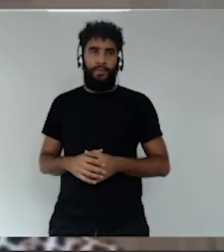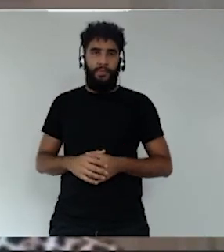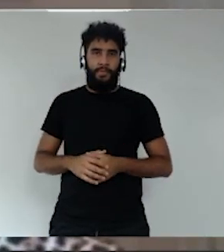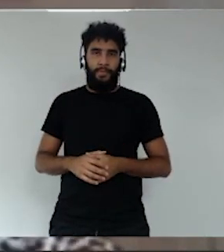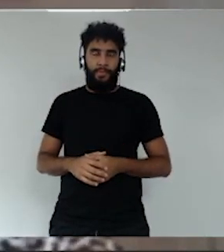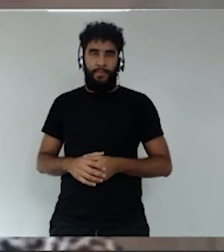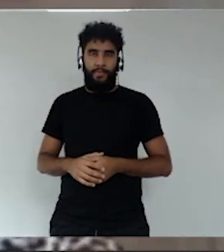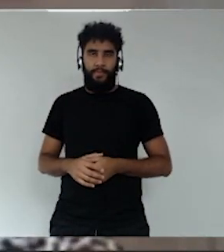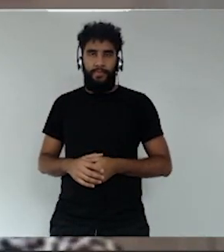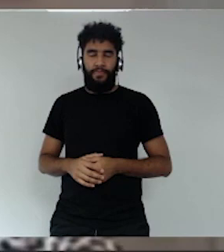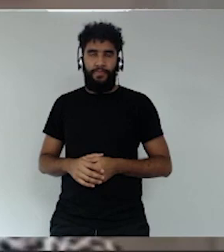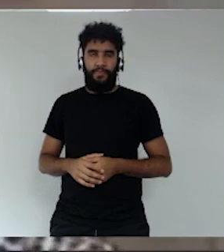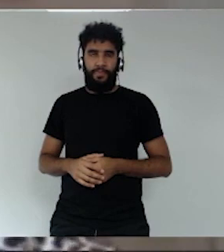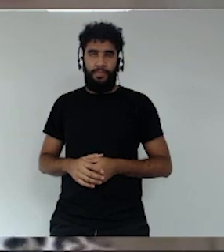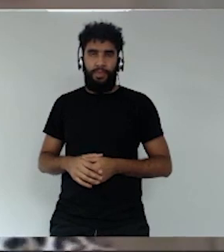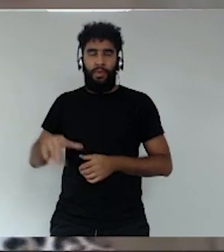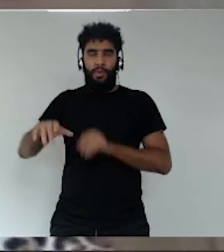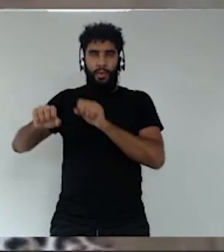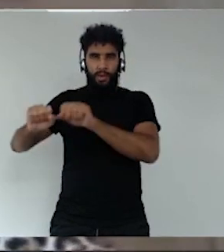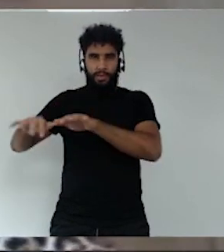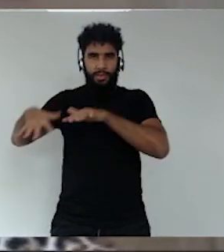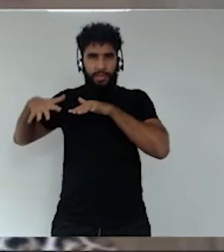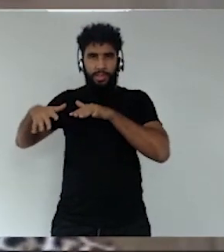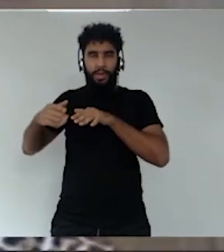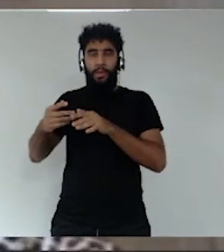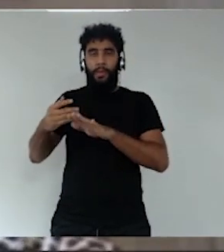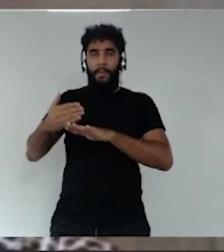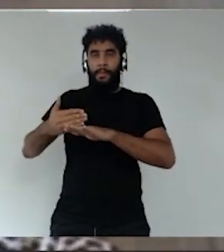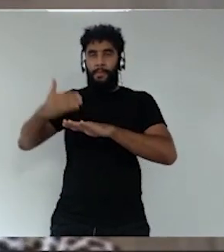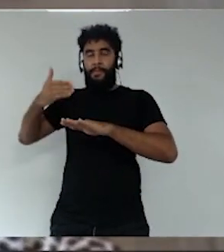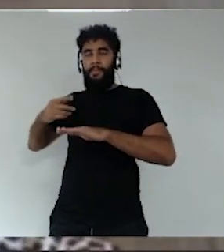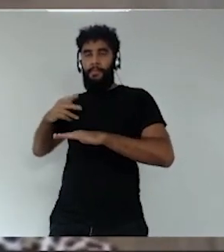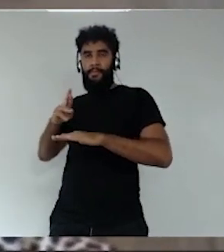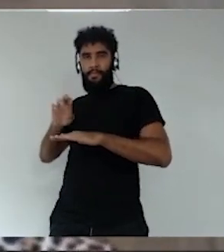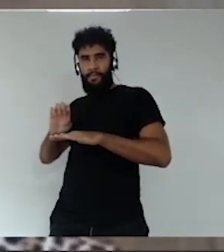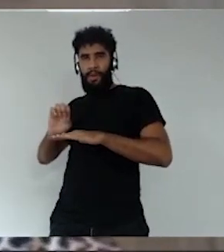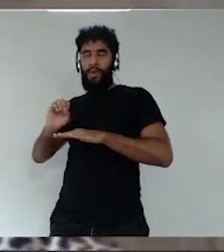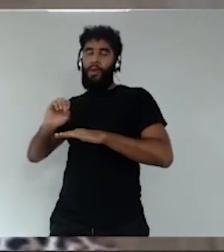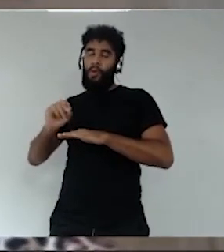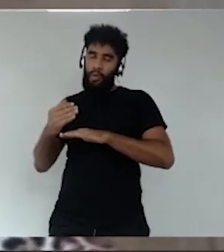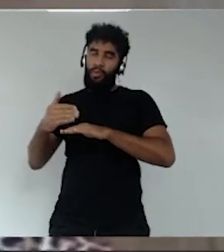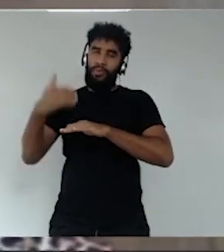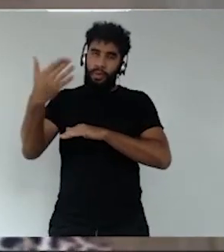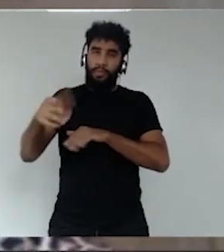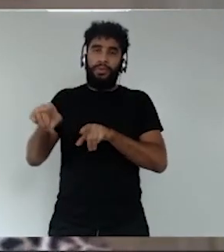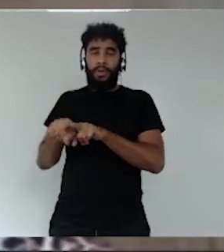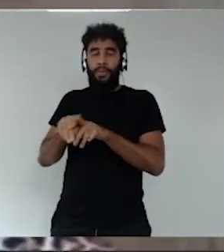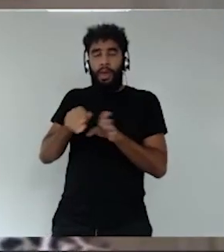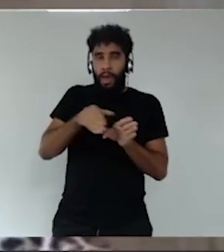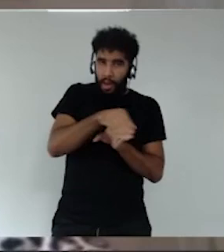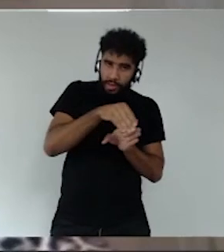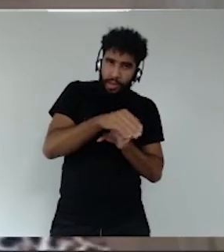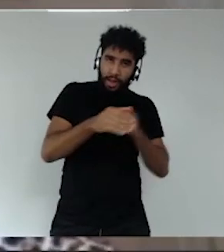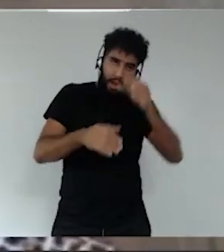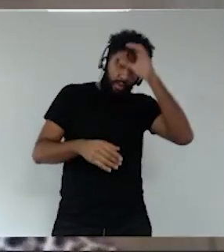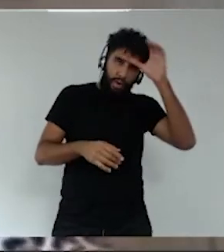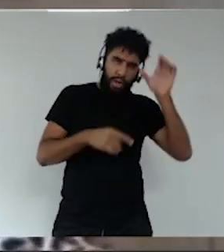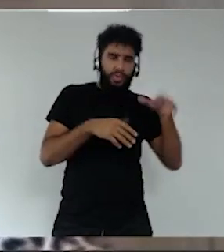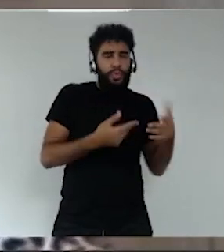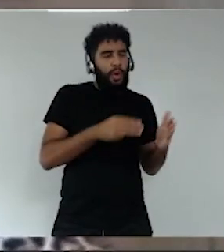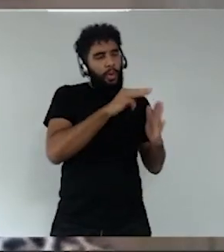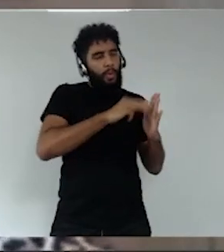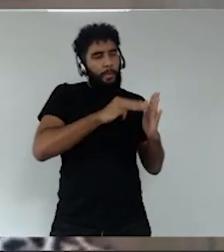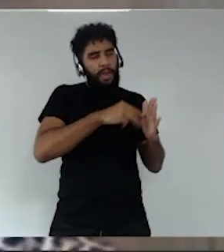numa sessão de mediação, seja pré-processual, seja processual, quanto indicar para o cliente qual o método mais adequado para a solução